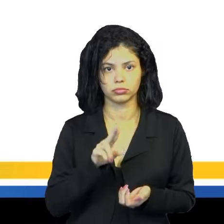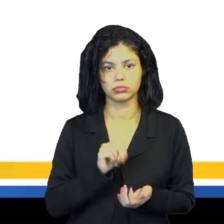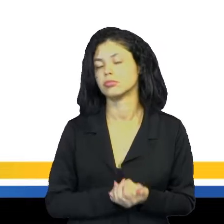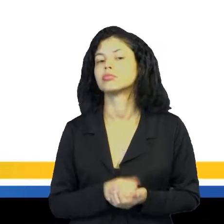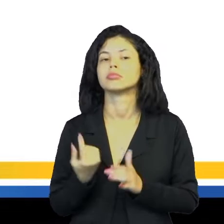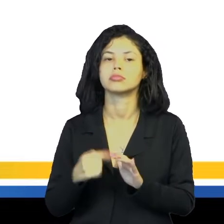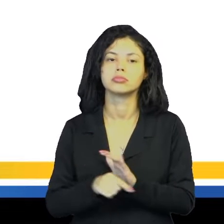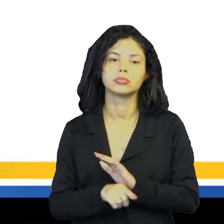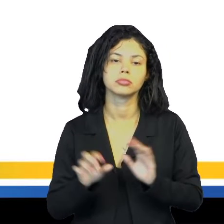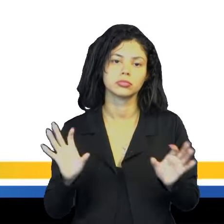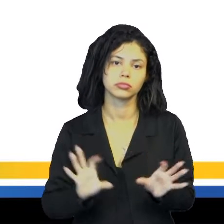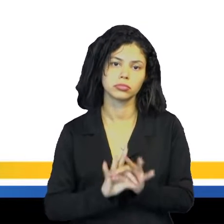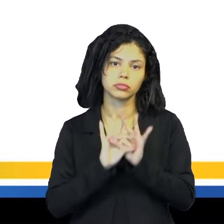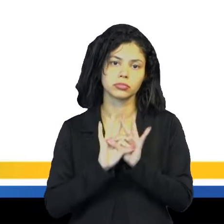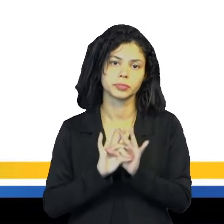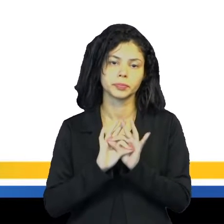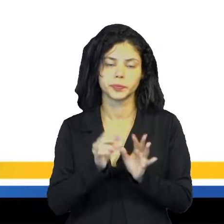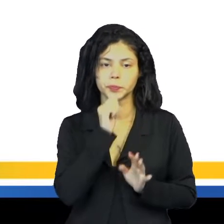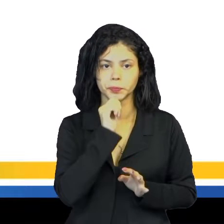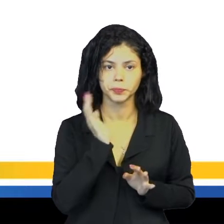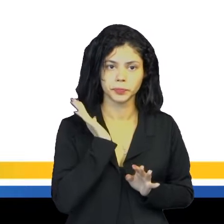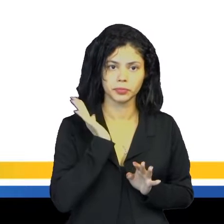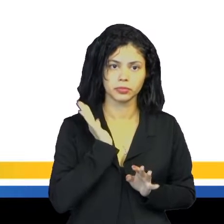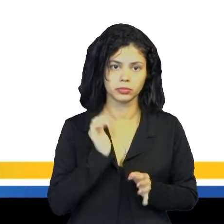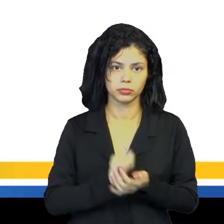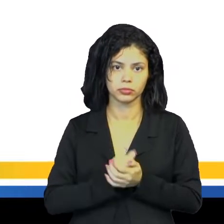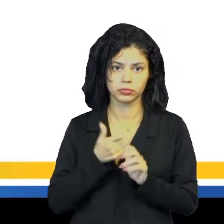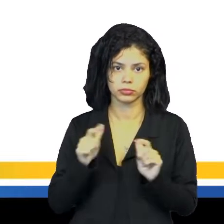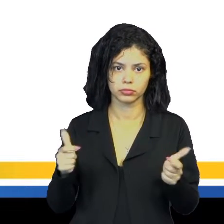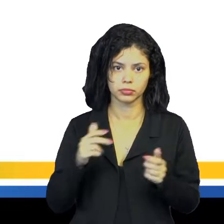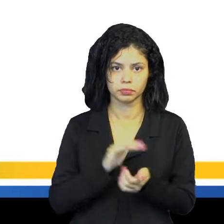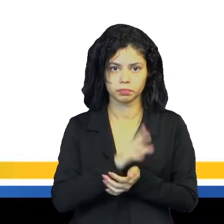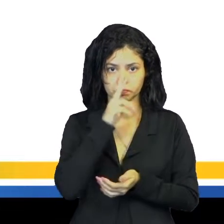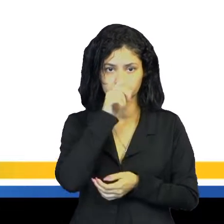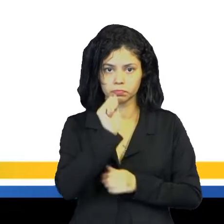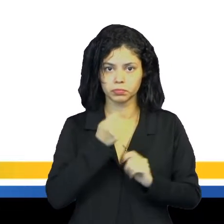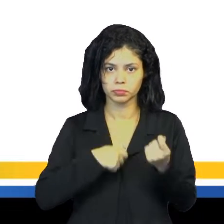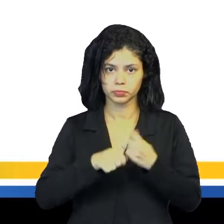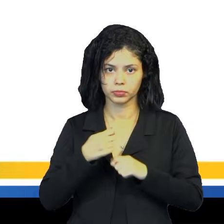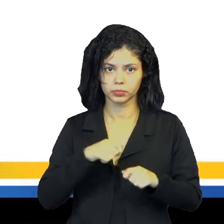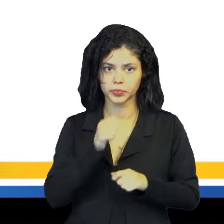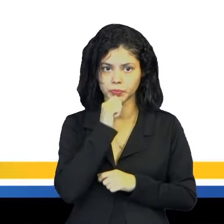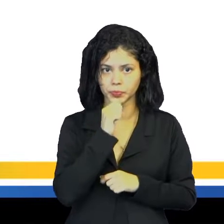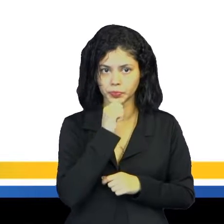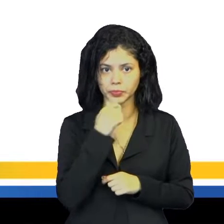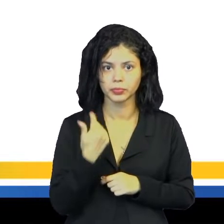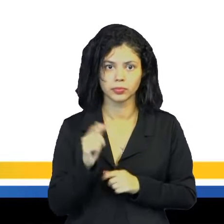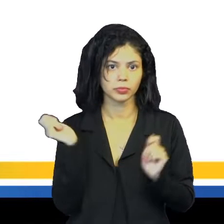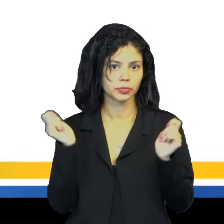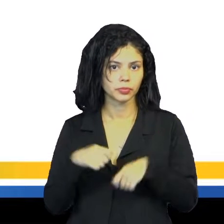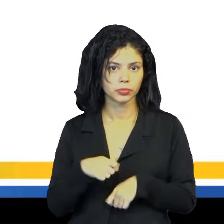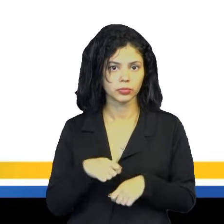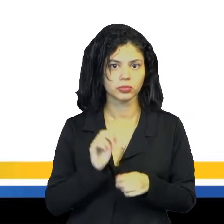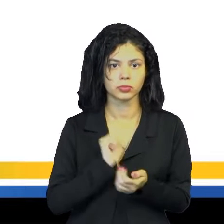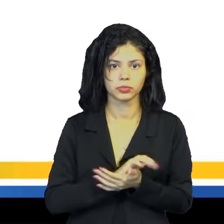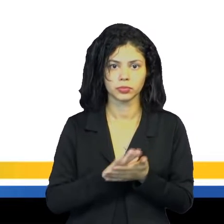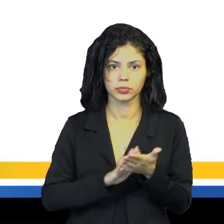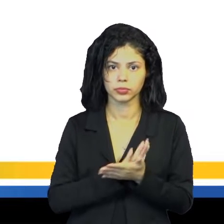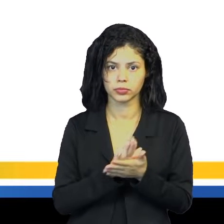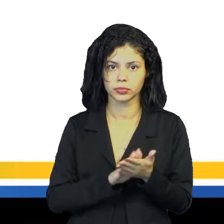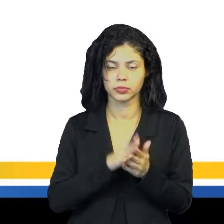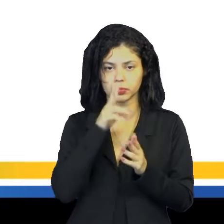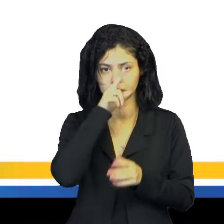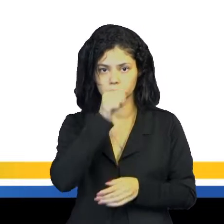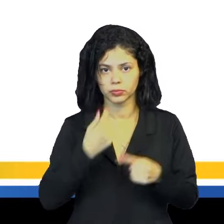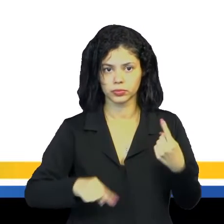difundiram principalmente entre a burguesia, que detinha a maior parte do poder econômico, entretanto, não possuía nada